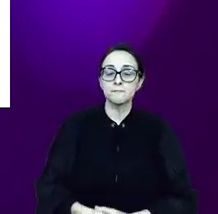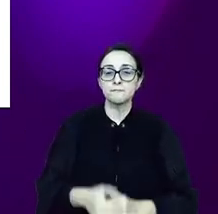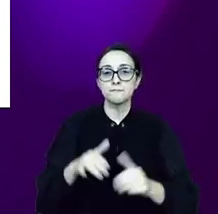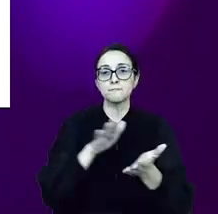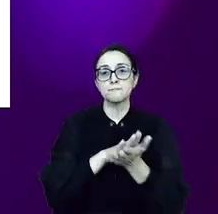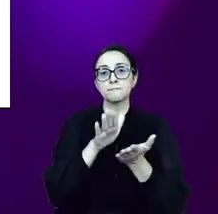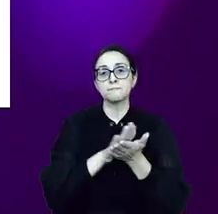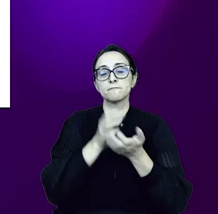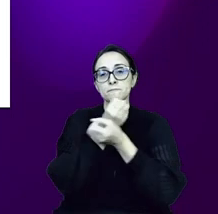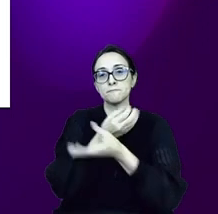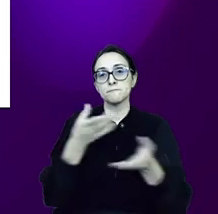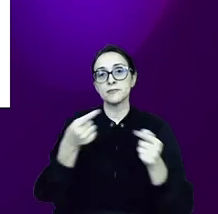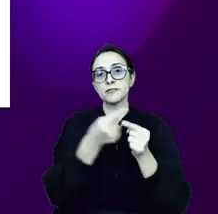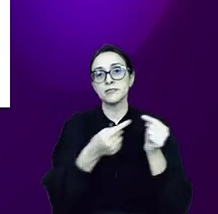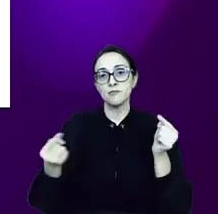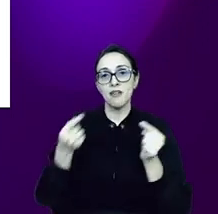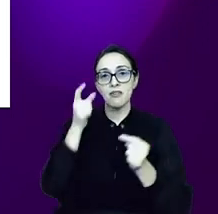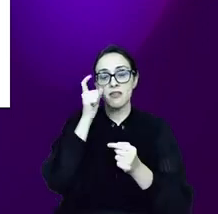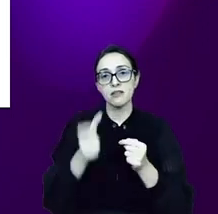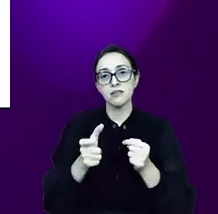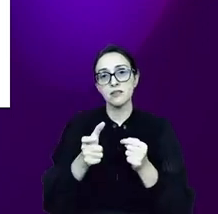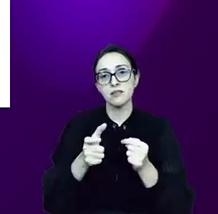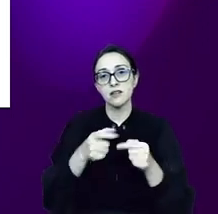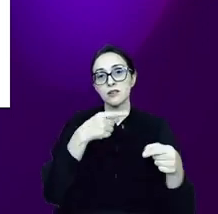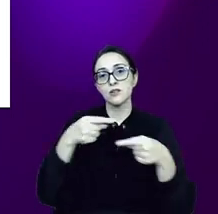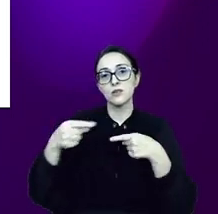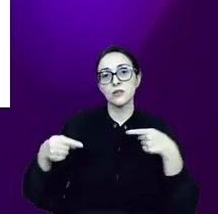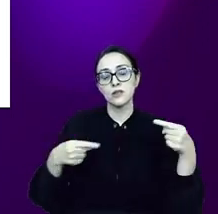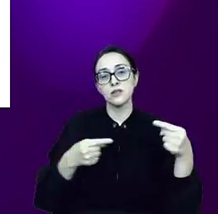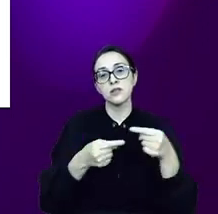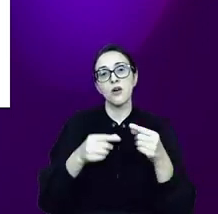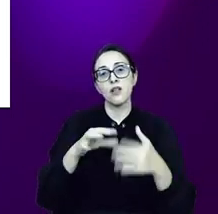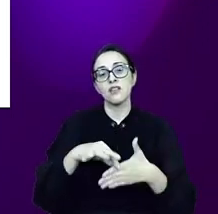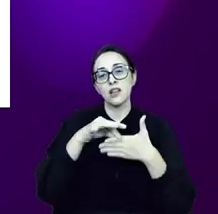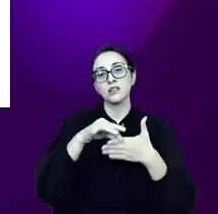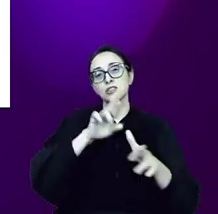publicamos até essa semana um trabalho interessante de discussão com diferentes lideranças